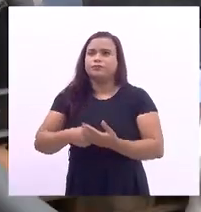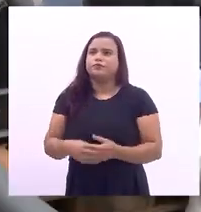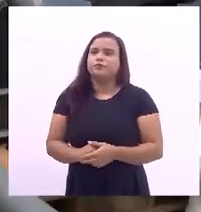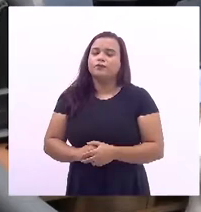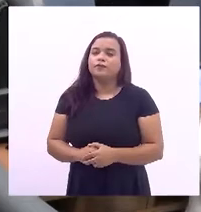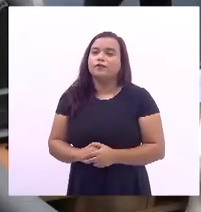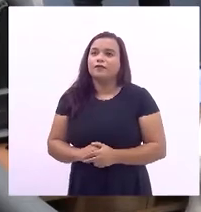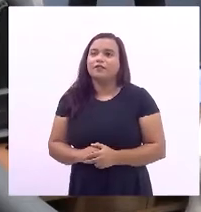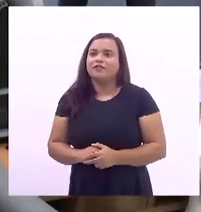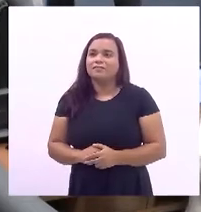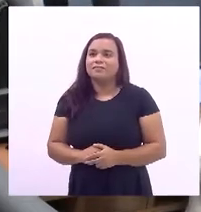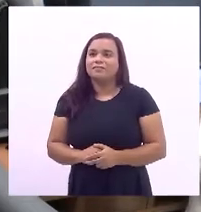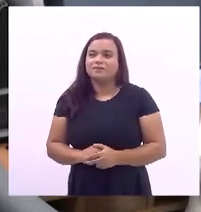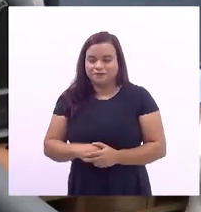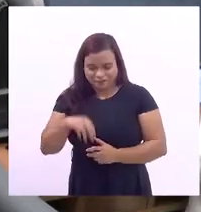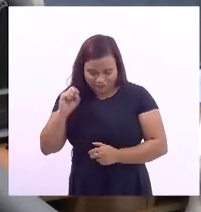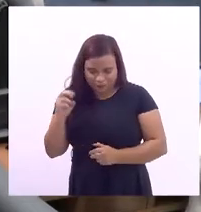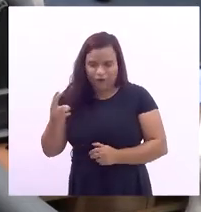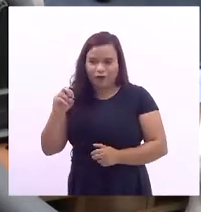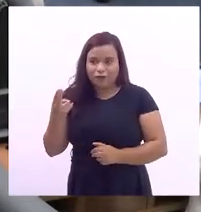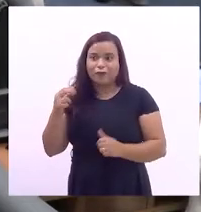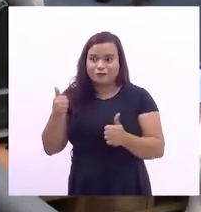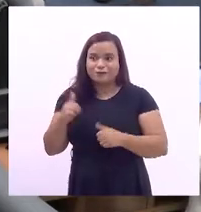marcar Olá boa